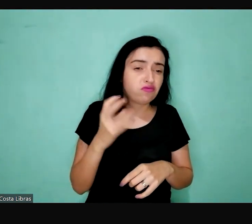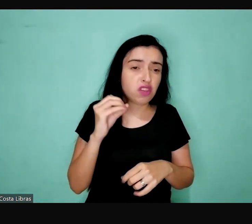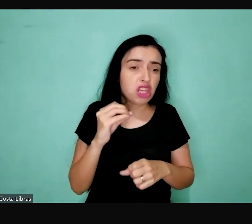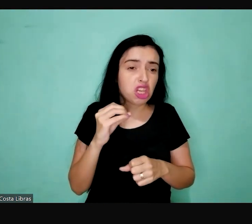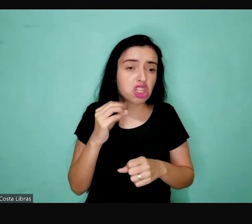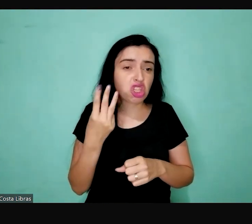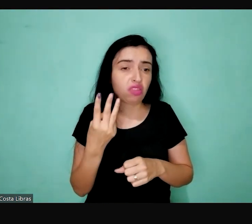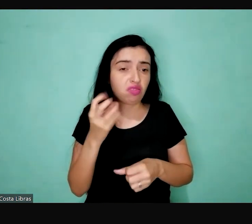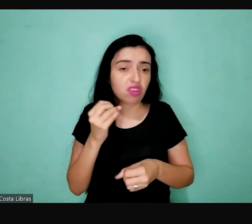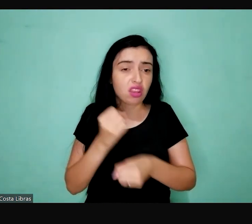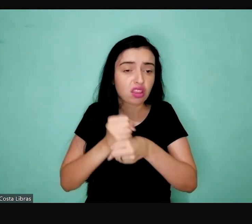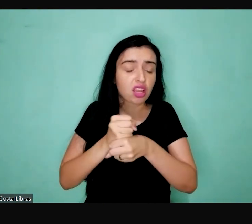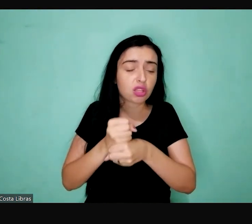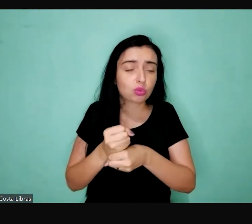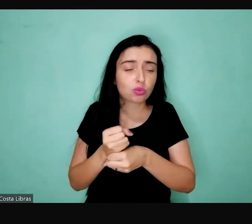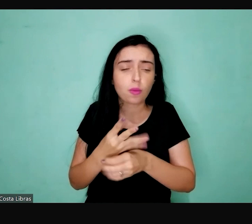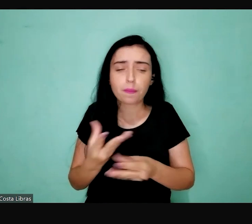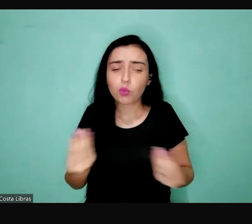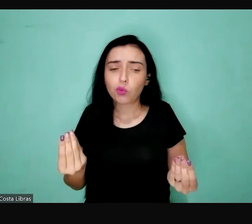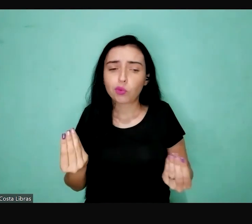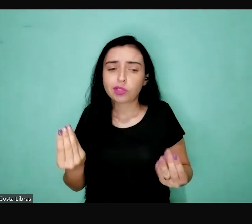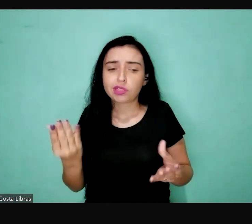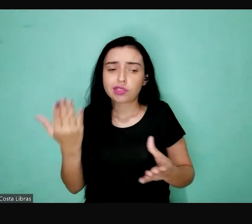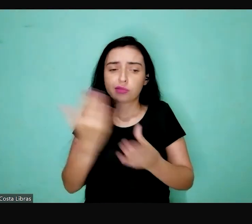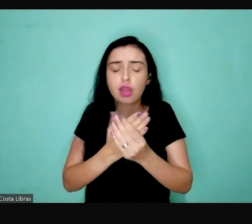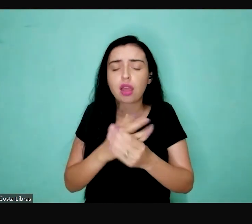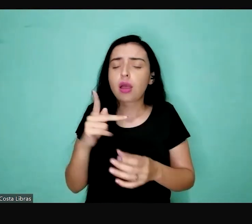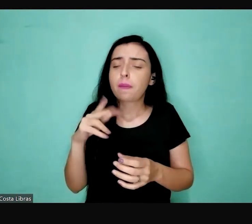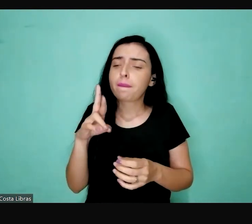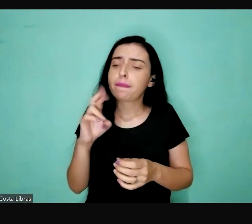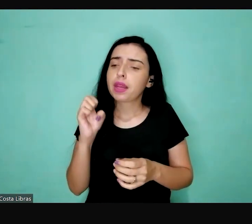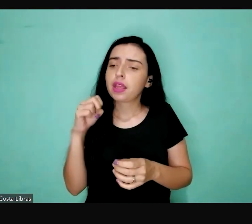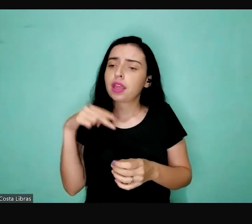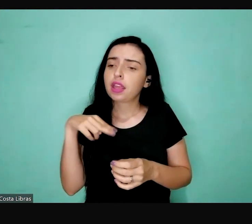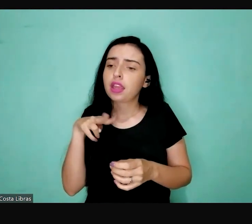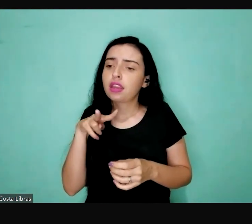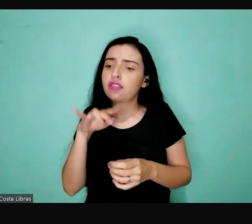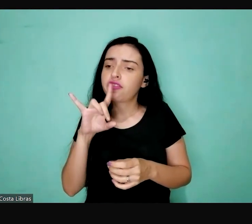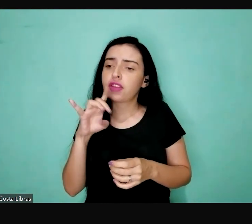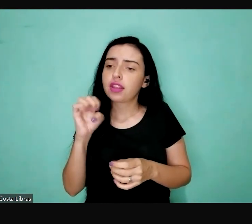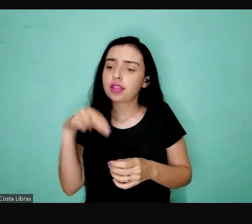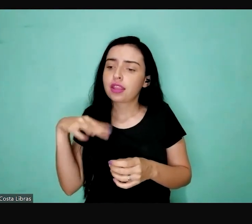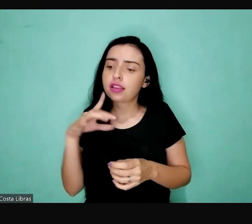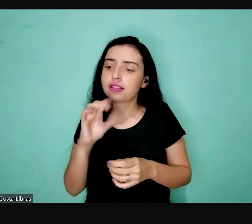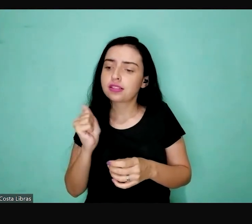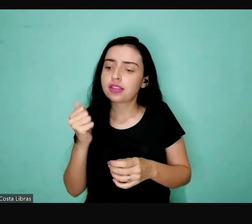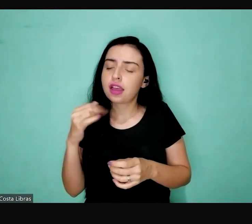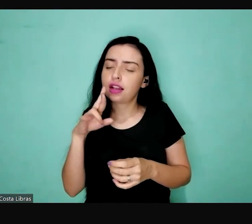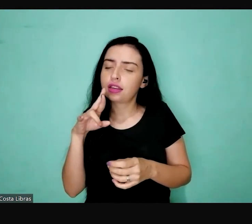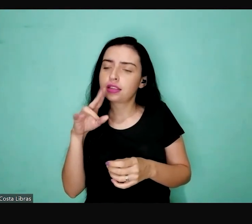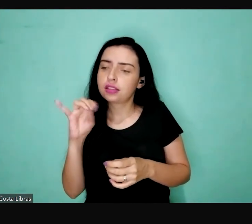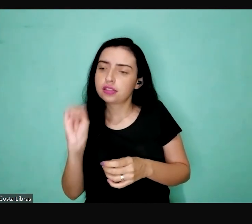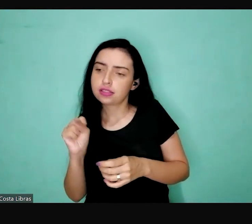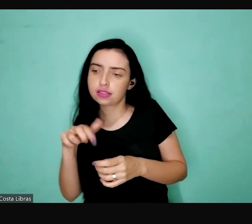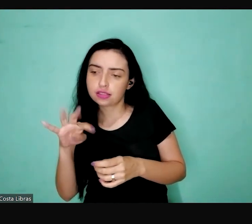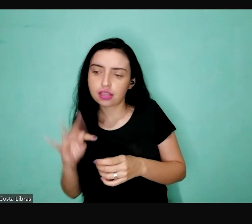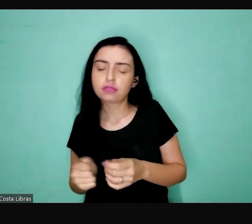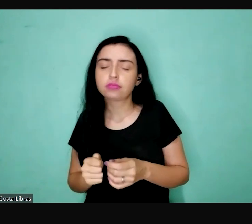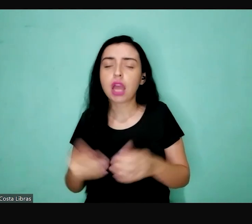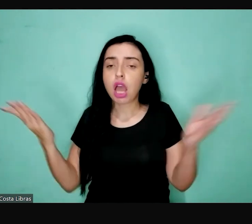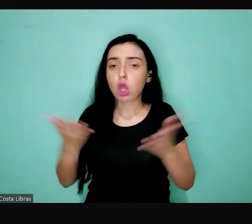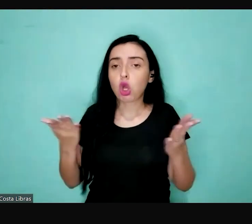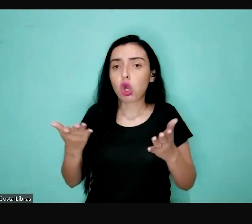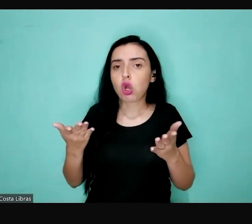decisões, e a gente vê aqui muitos previdenciaristas, vejo aqui, né, a doutora Is, que está agora numa